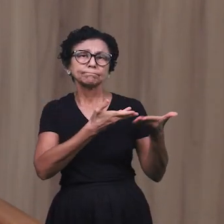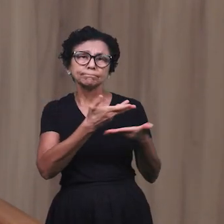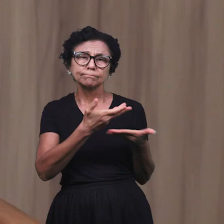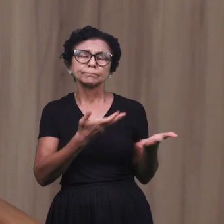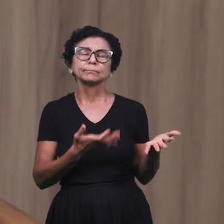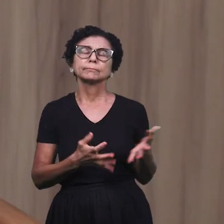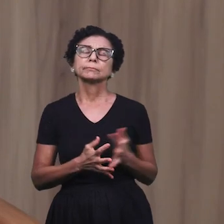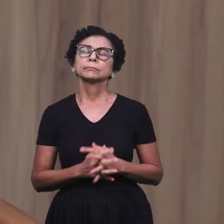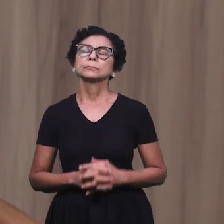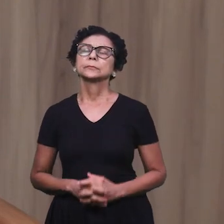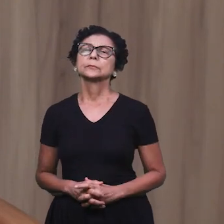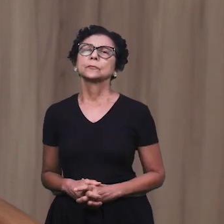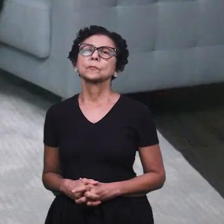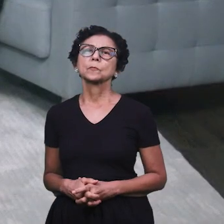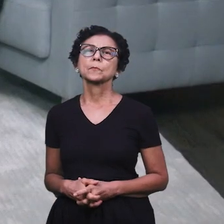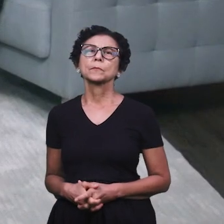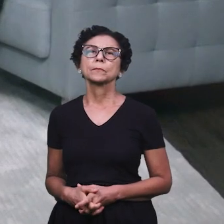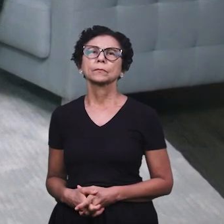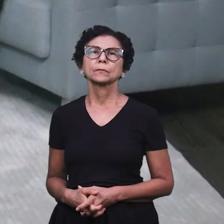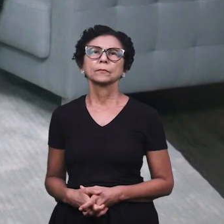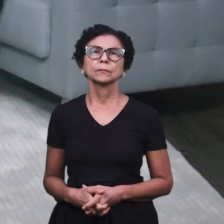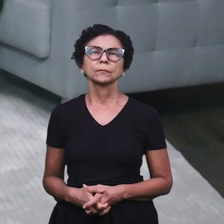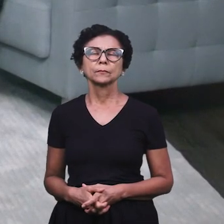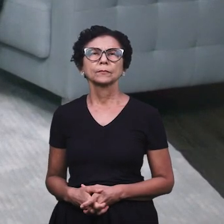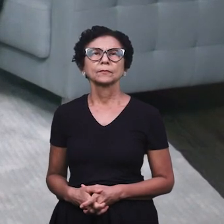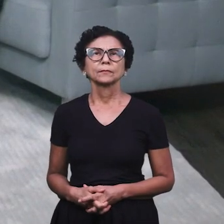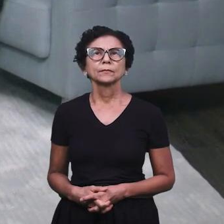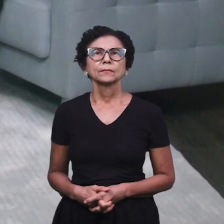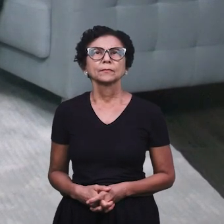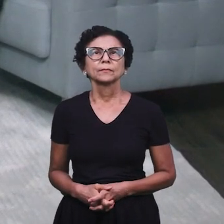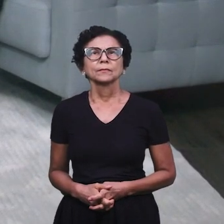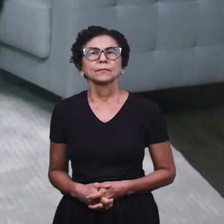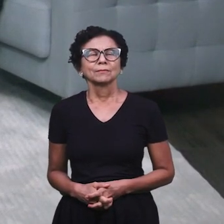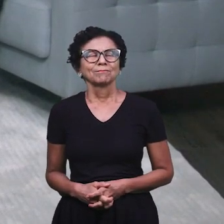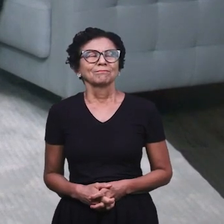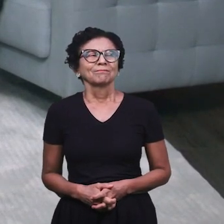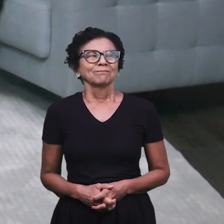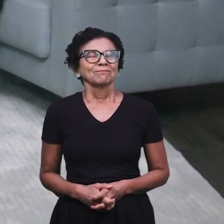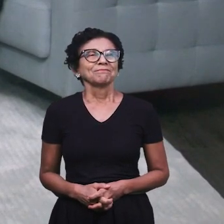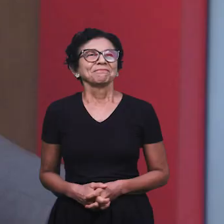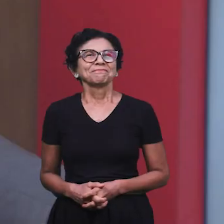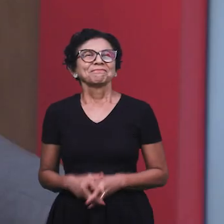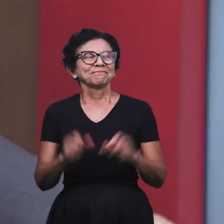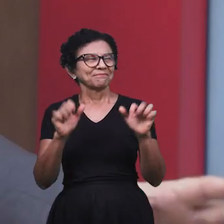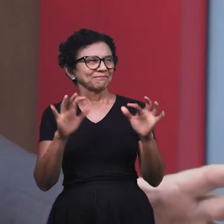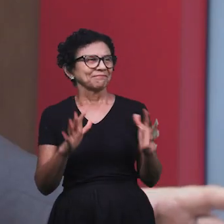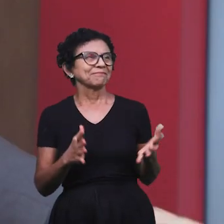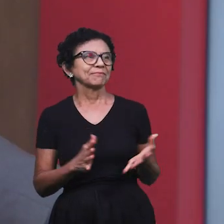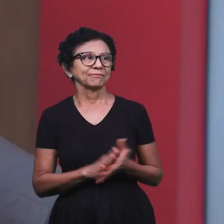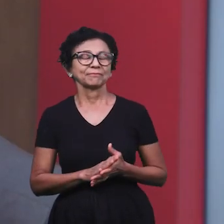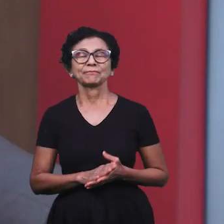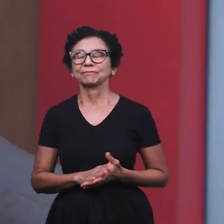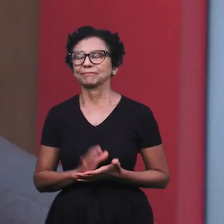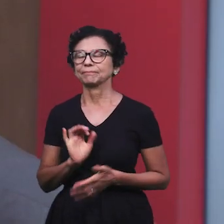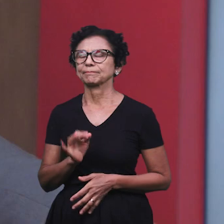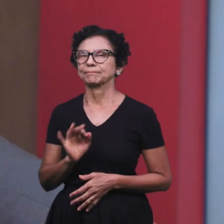enriquecedor. Muito bom, glória a Deus. Que bênção, né, pastor Fernando? Com certeza. É muito importante isso que a Thalita